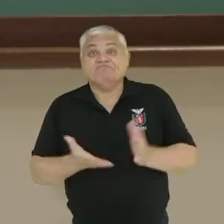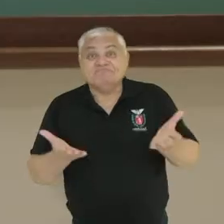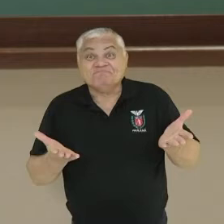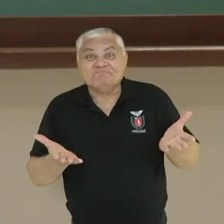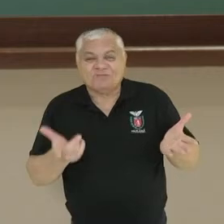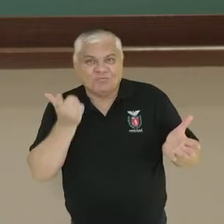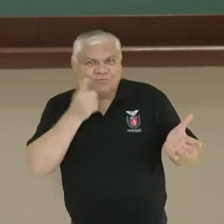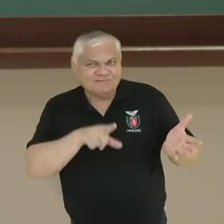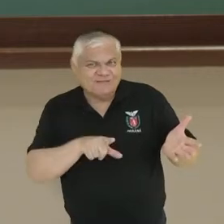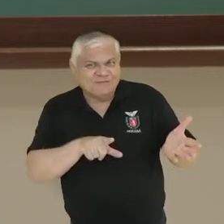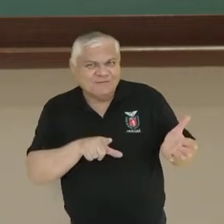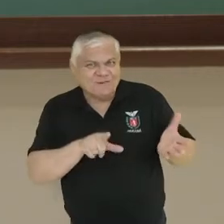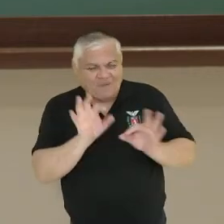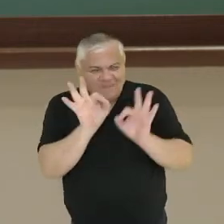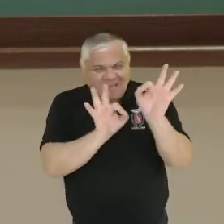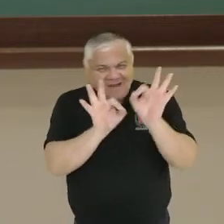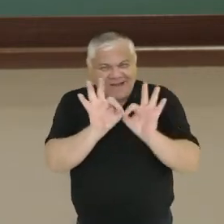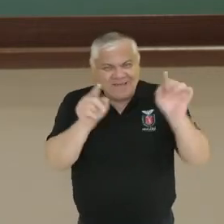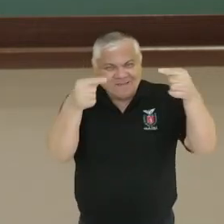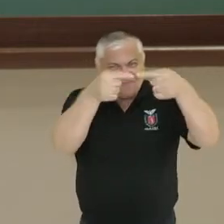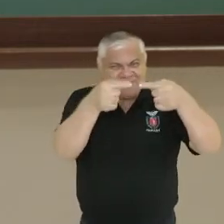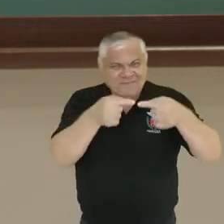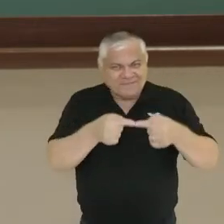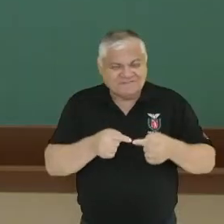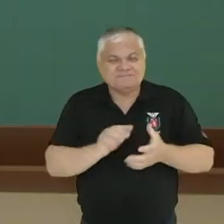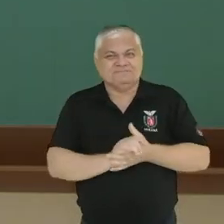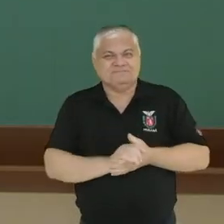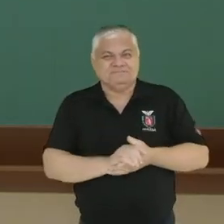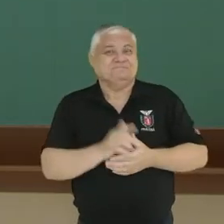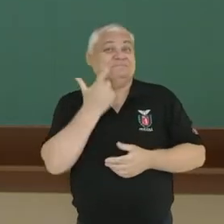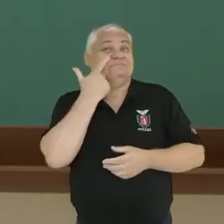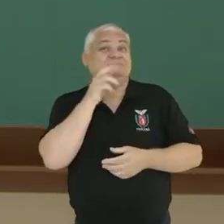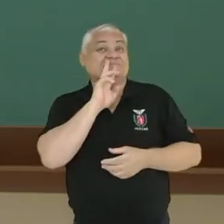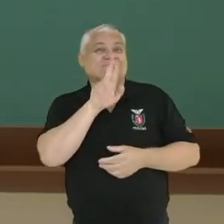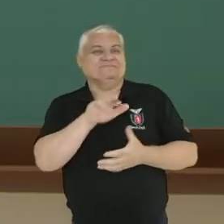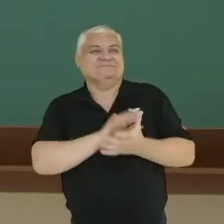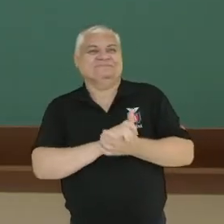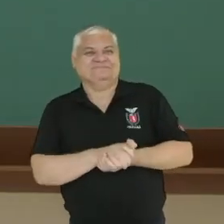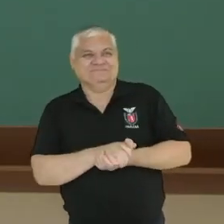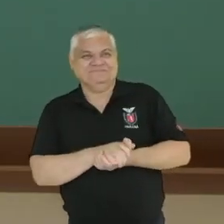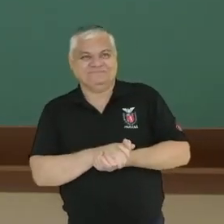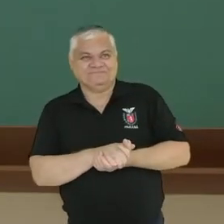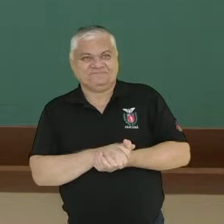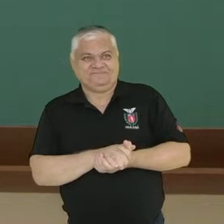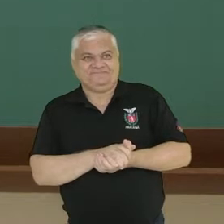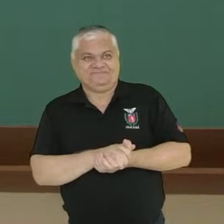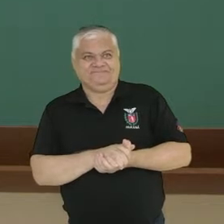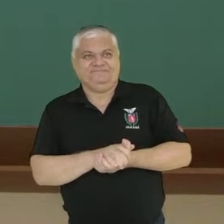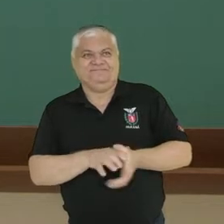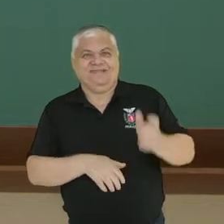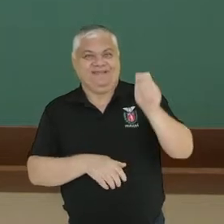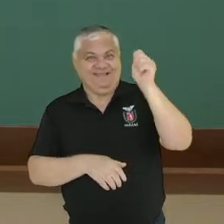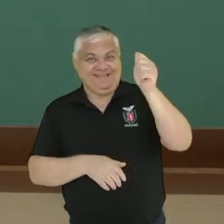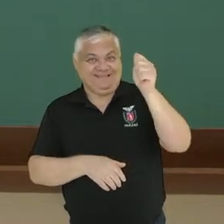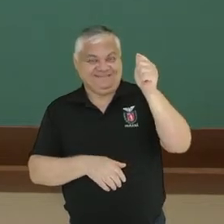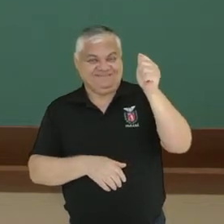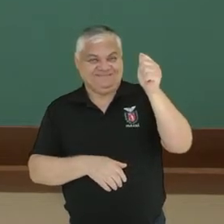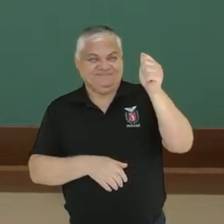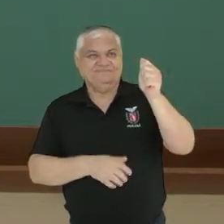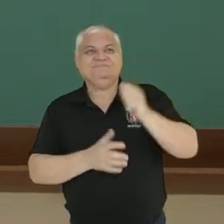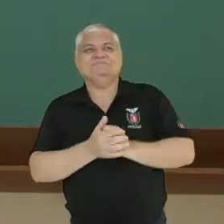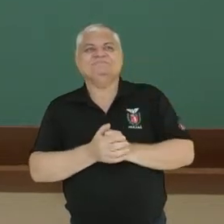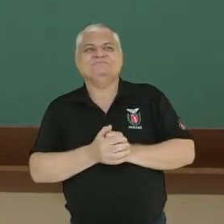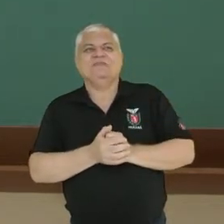E aí, pessoal, resolveram? Vamos lá? Acompanhe a resolução comigo, pessoal. Então, aqui,